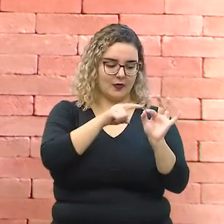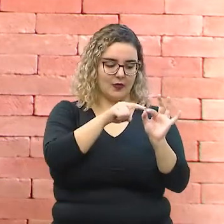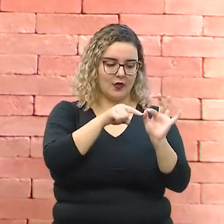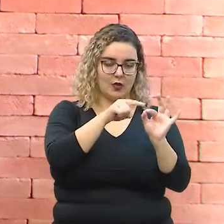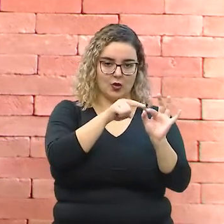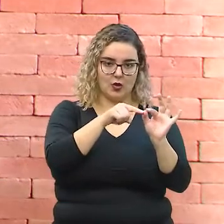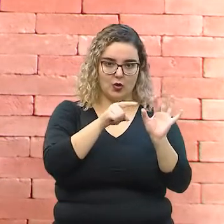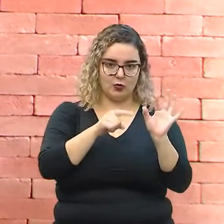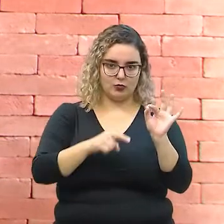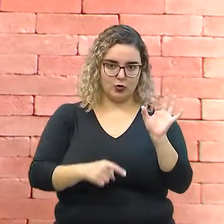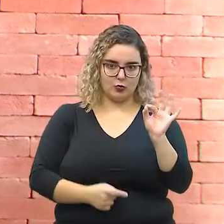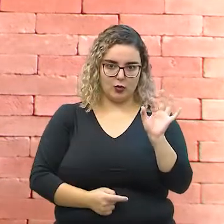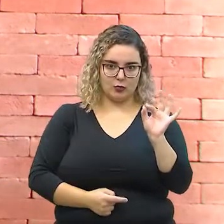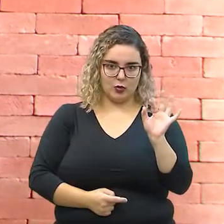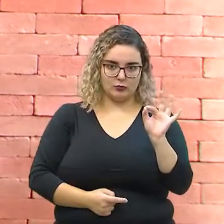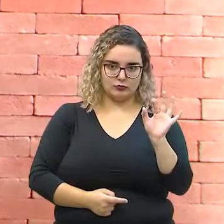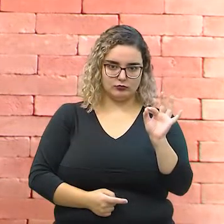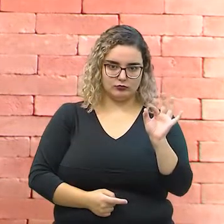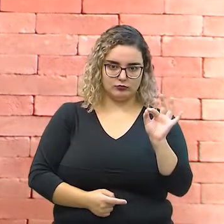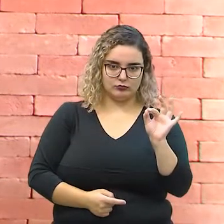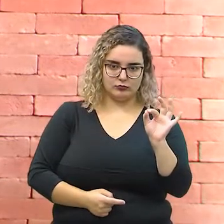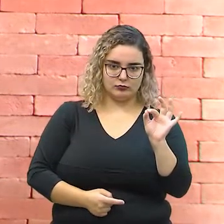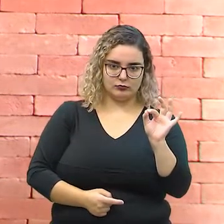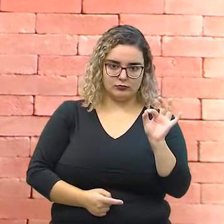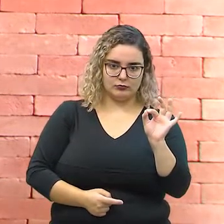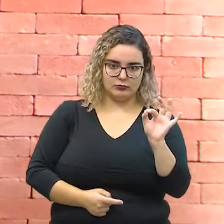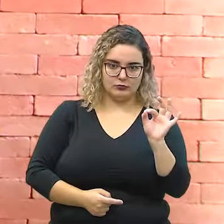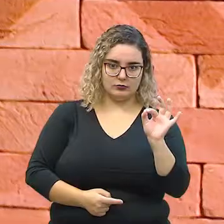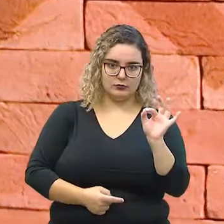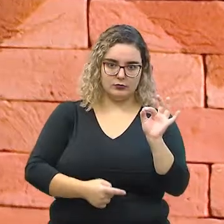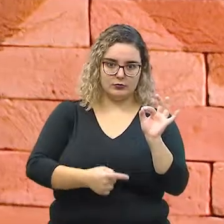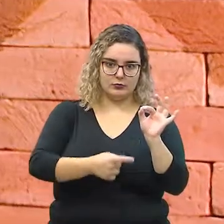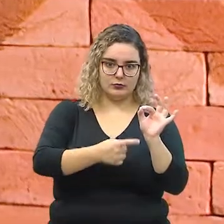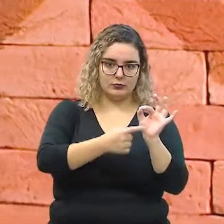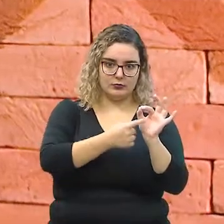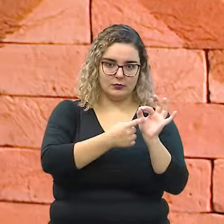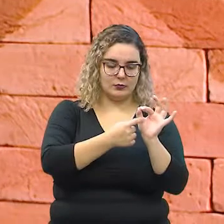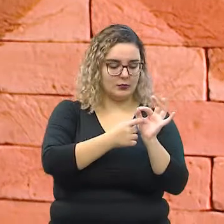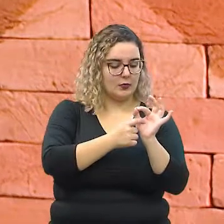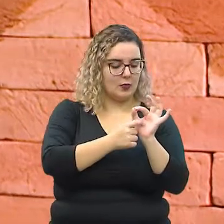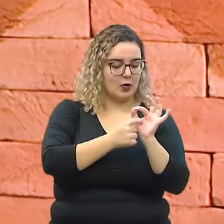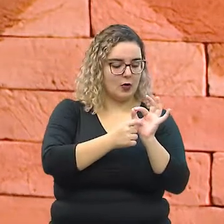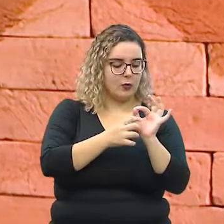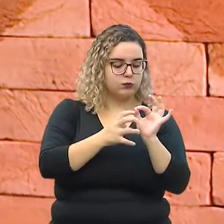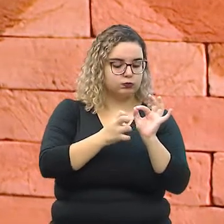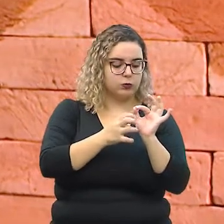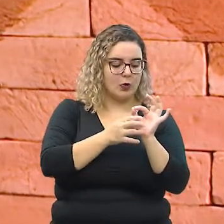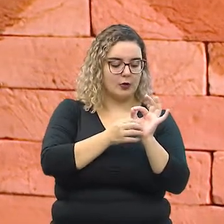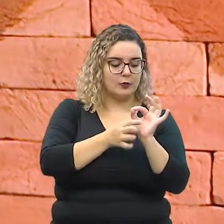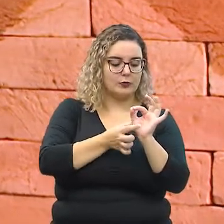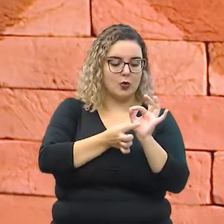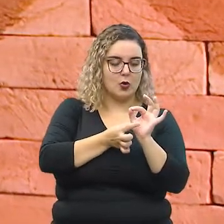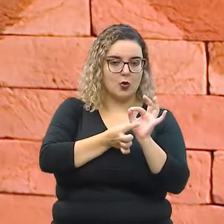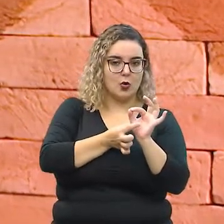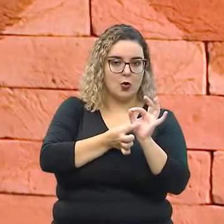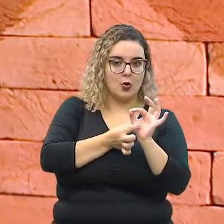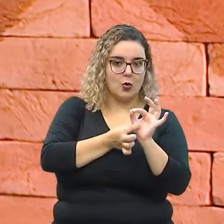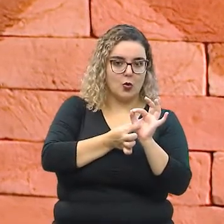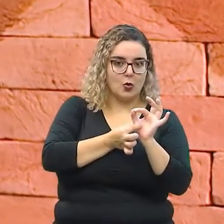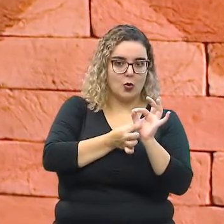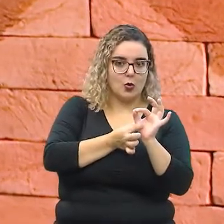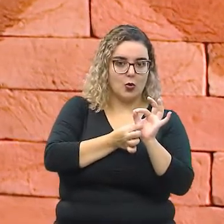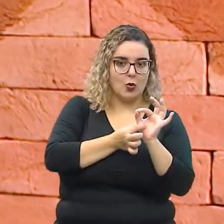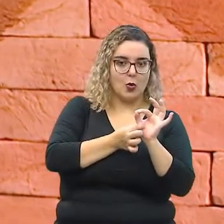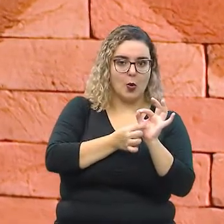indicador. Polegar e indicador, faz uma pinça, né? E aí você aperta aqui essa parte gordinha aqui da mão. E aí aqui você tem o